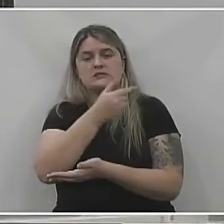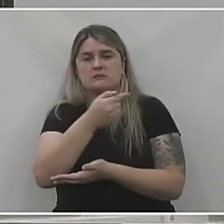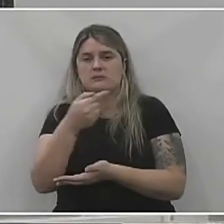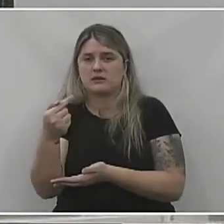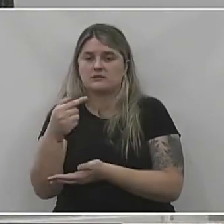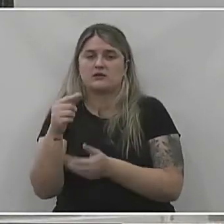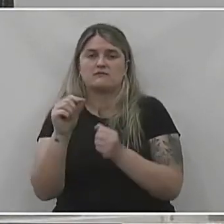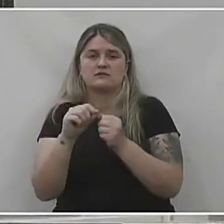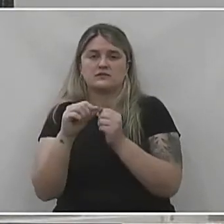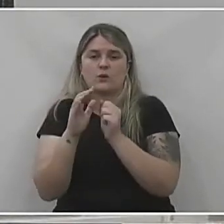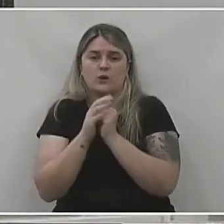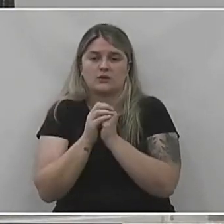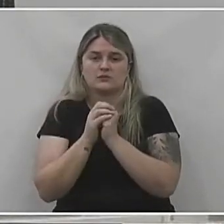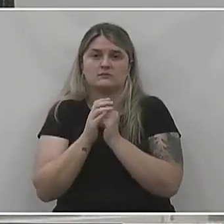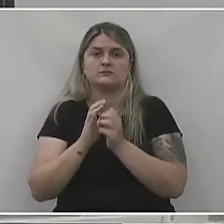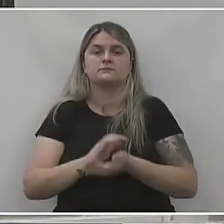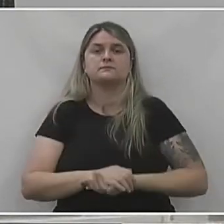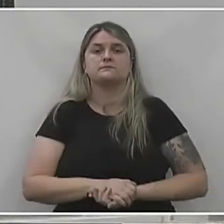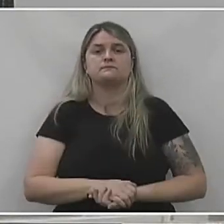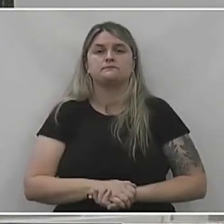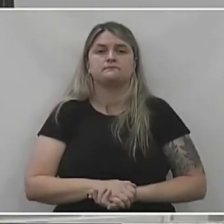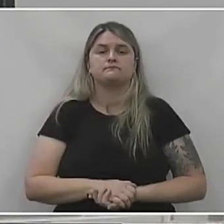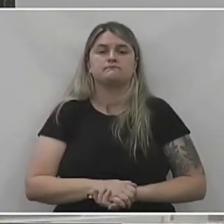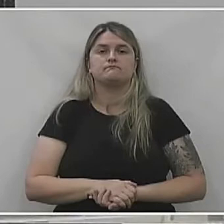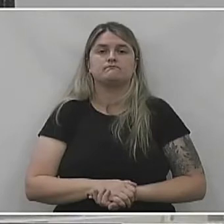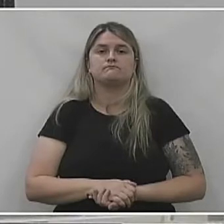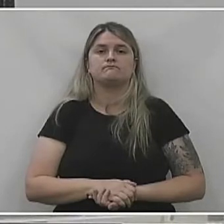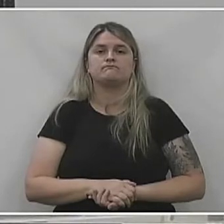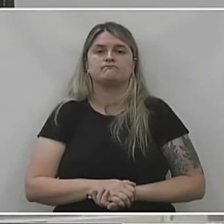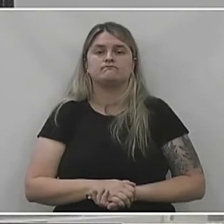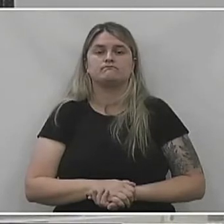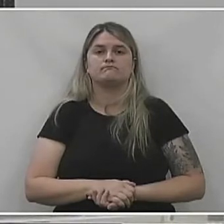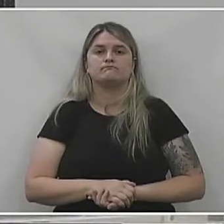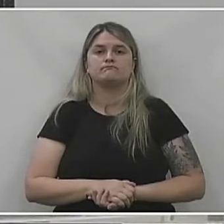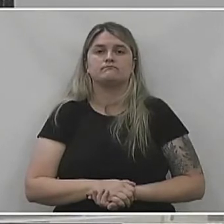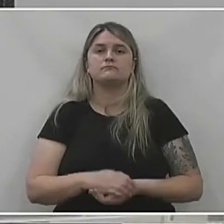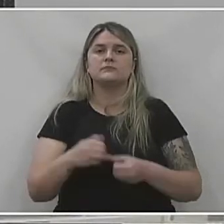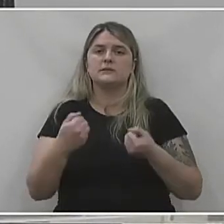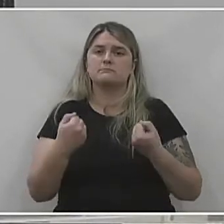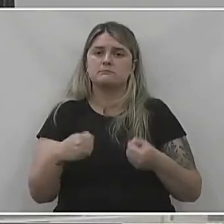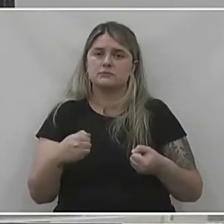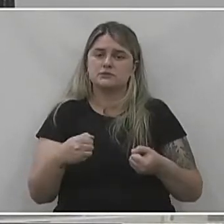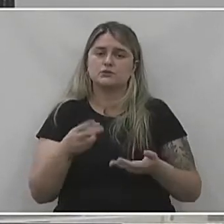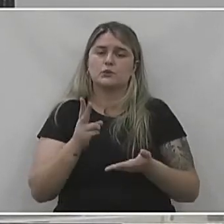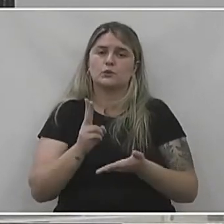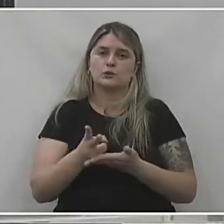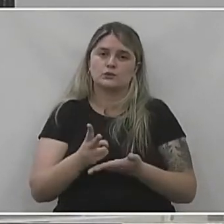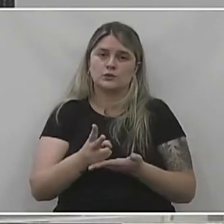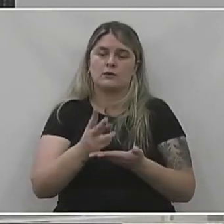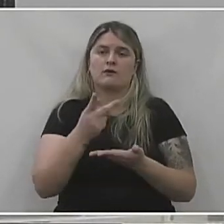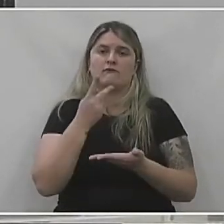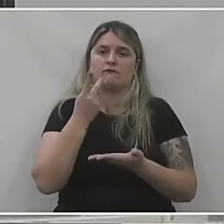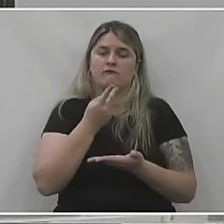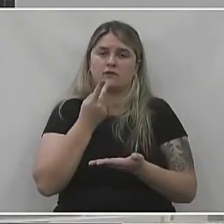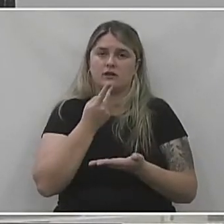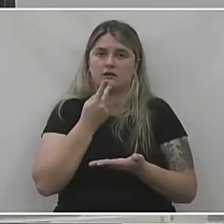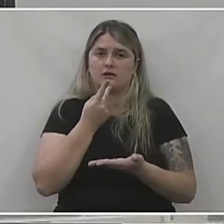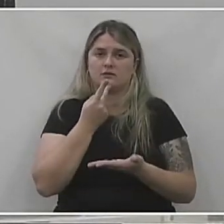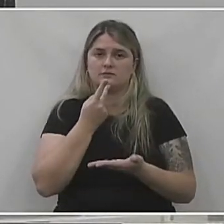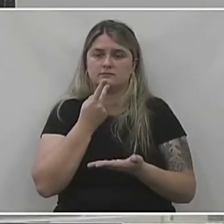semanas aí com as orações eu não posso finalizar a minha palavra antes